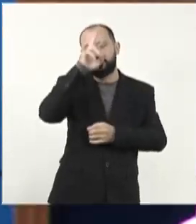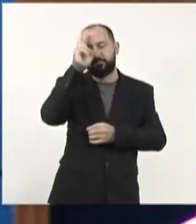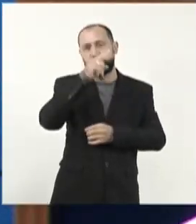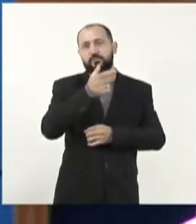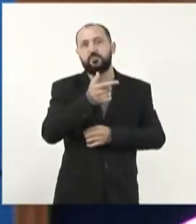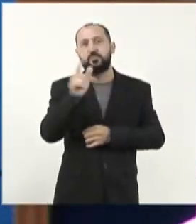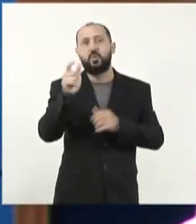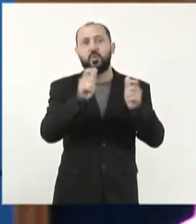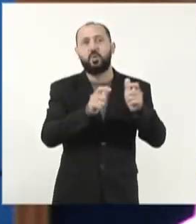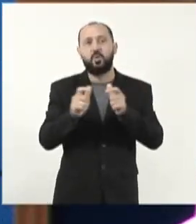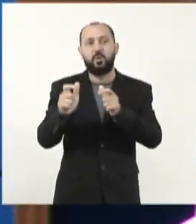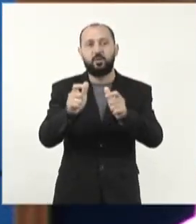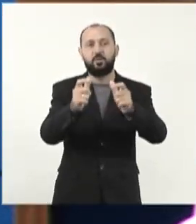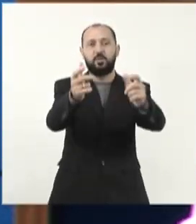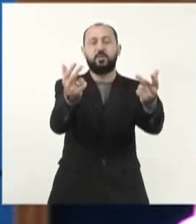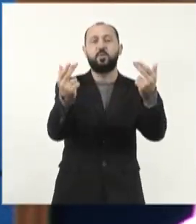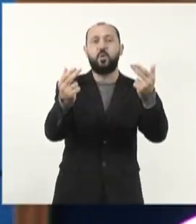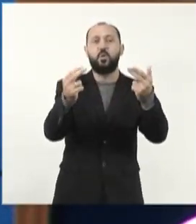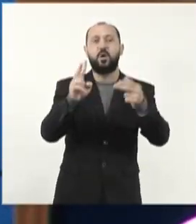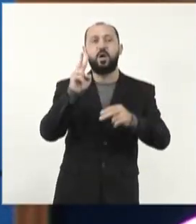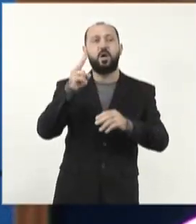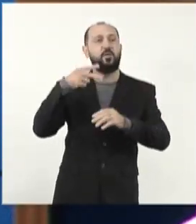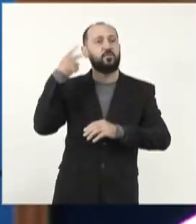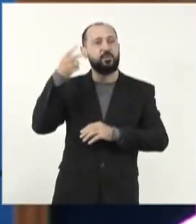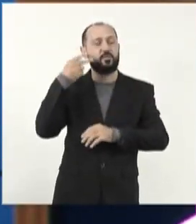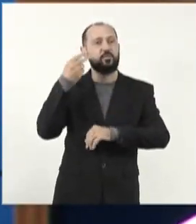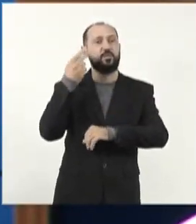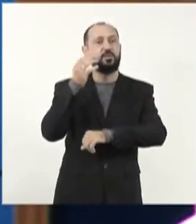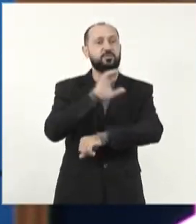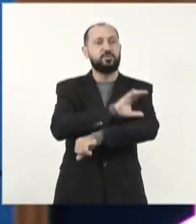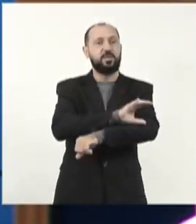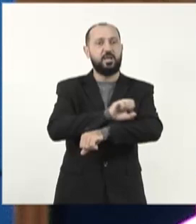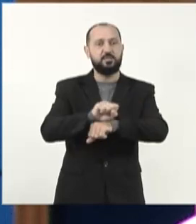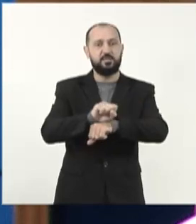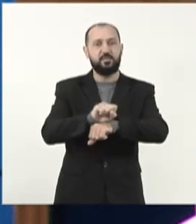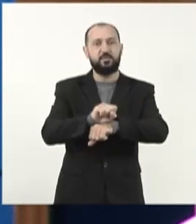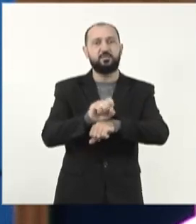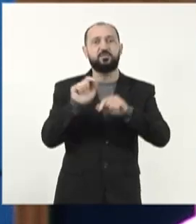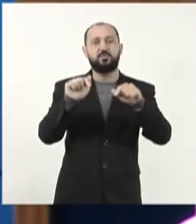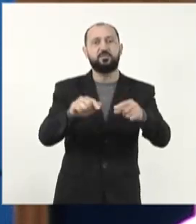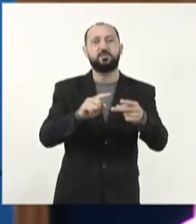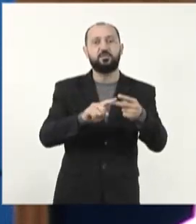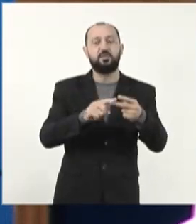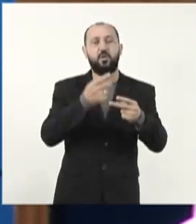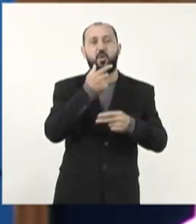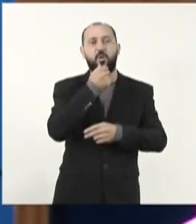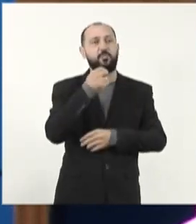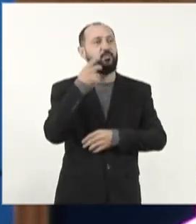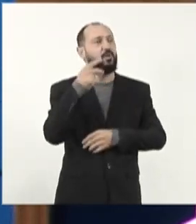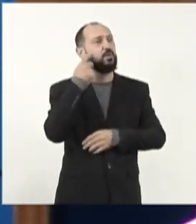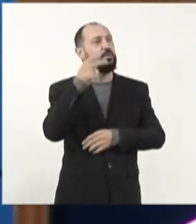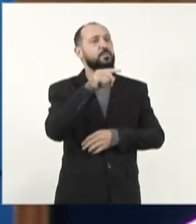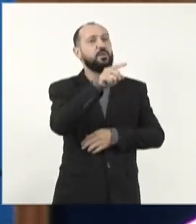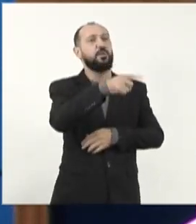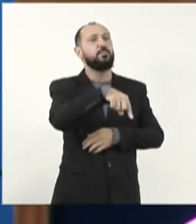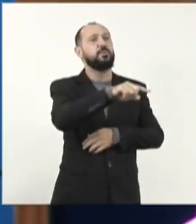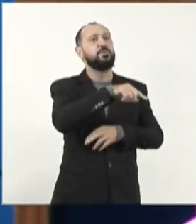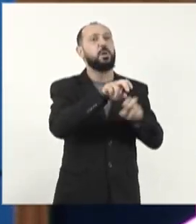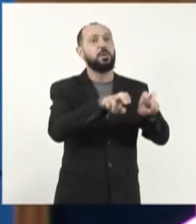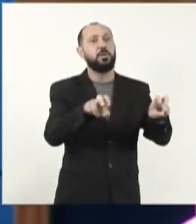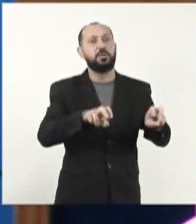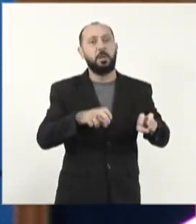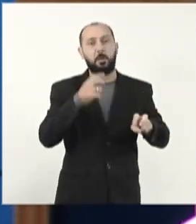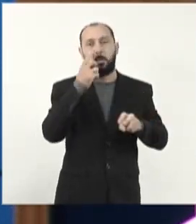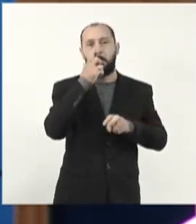em outros lugares, como, por exemplo, a vereadora de Cacilândia que vem aqui e o vereador diz: quem me representa é a que está